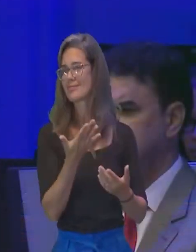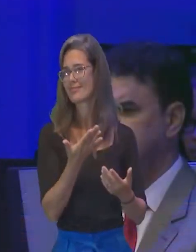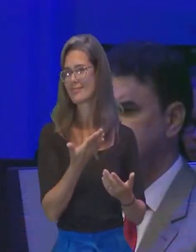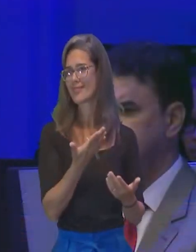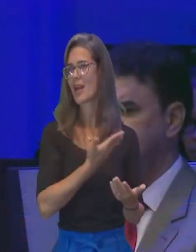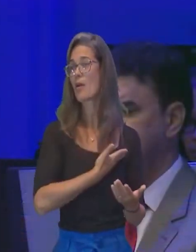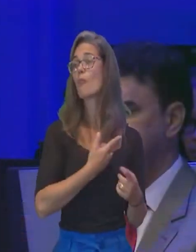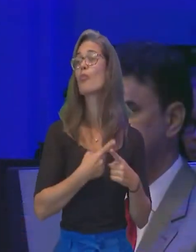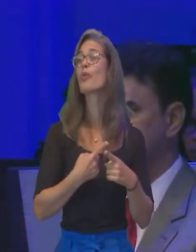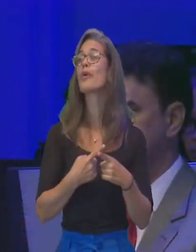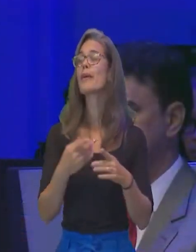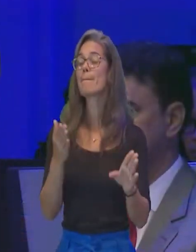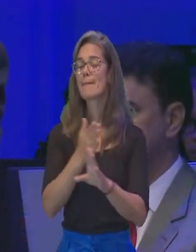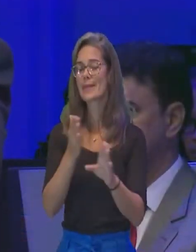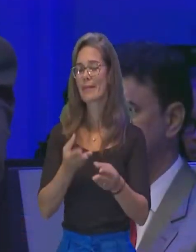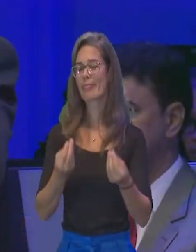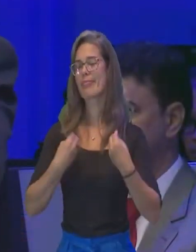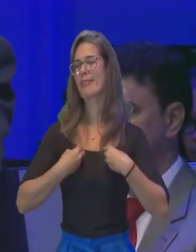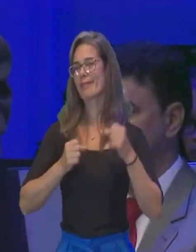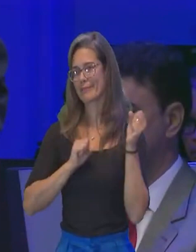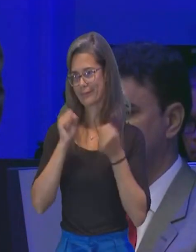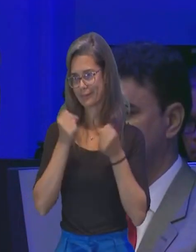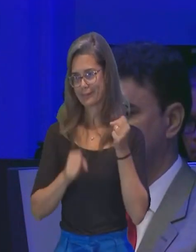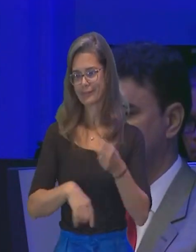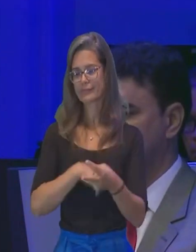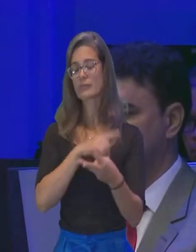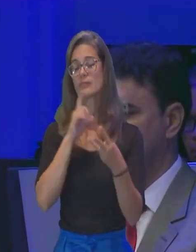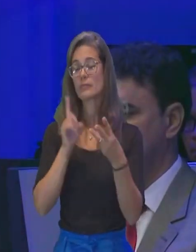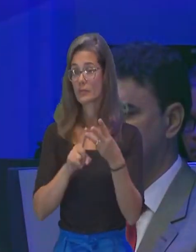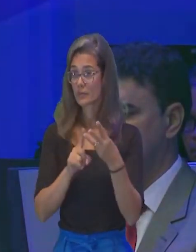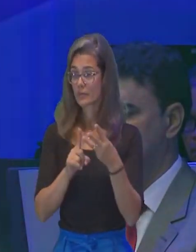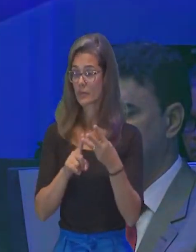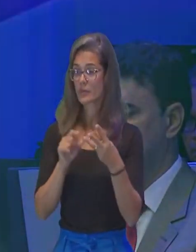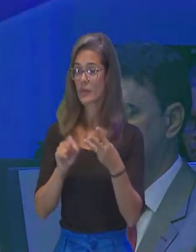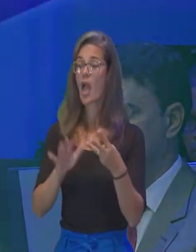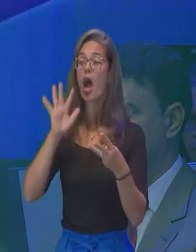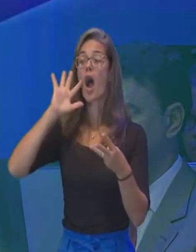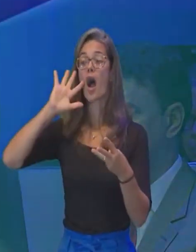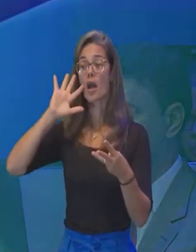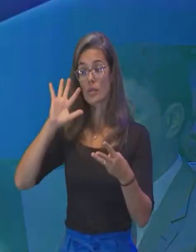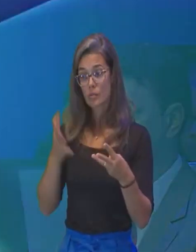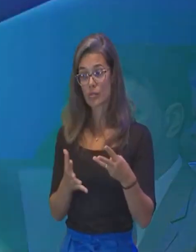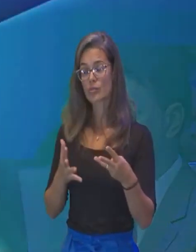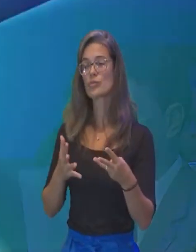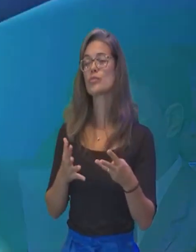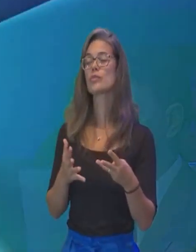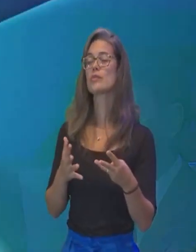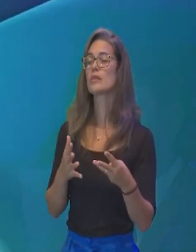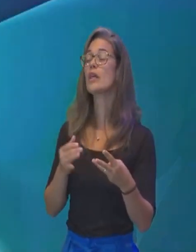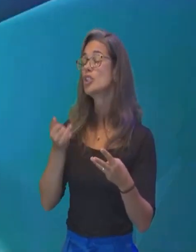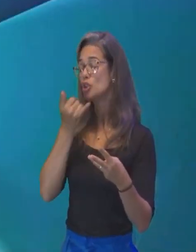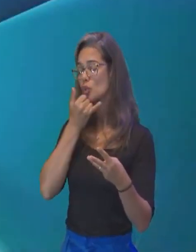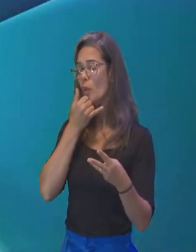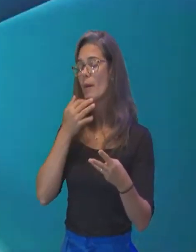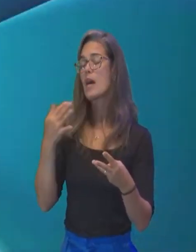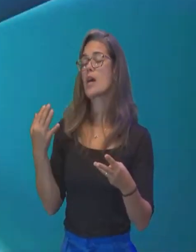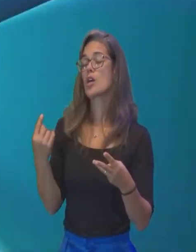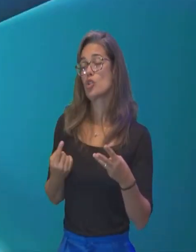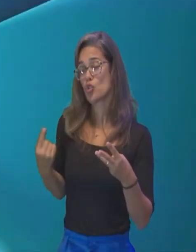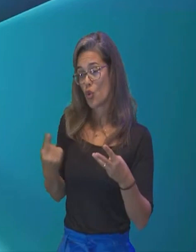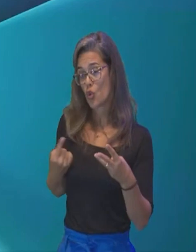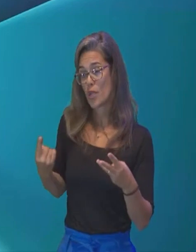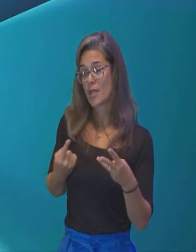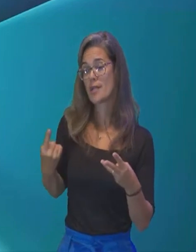produz estresse. 3, a solução é dolorosa e a solidão é dolorosa